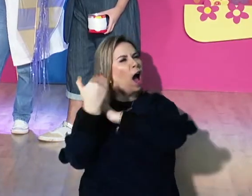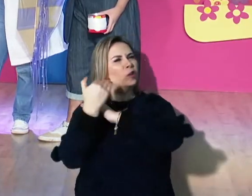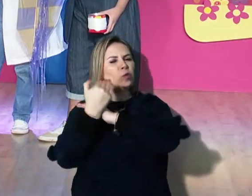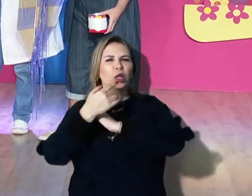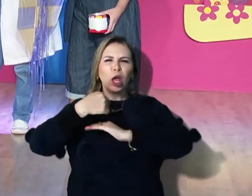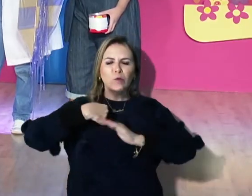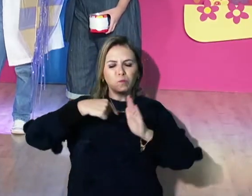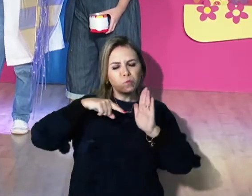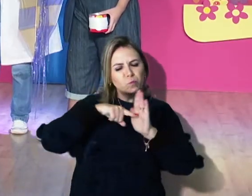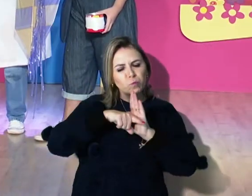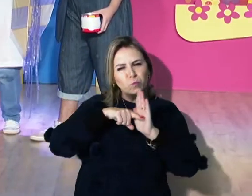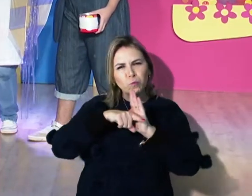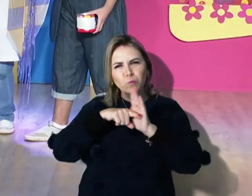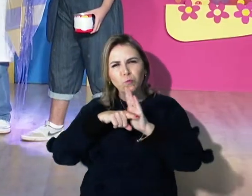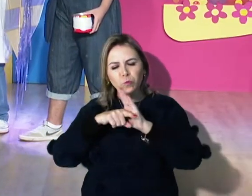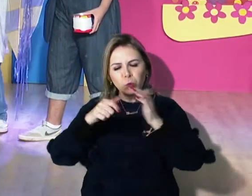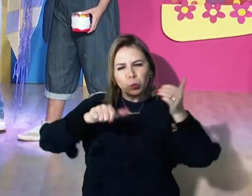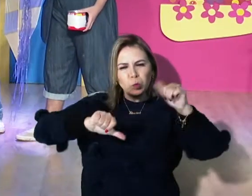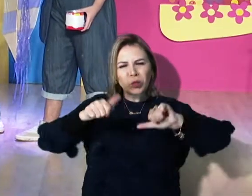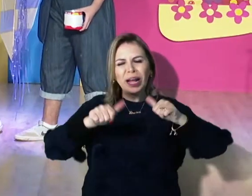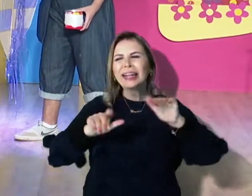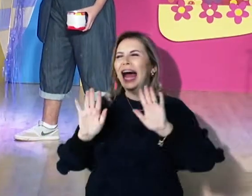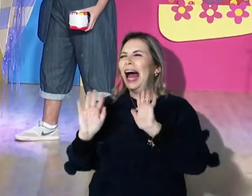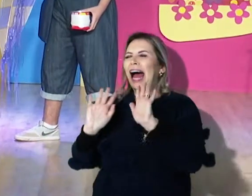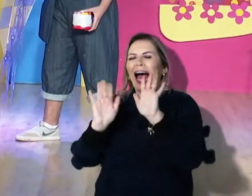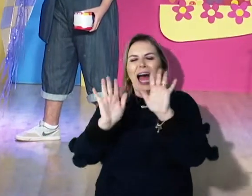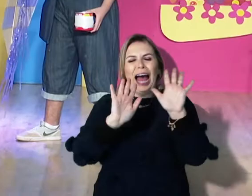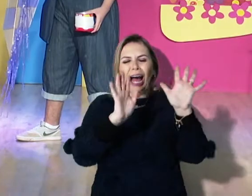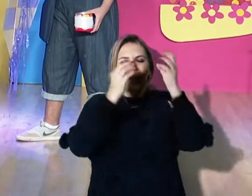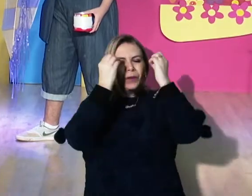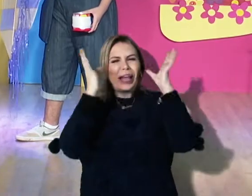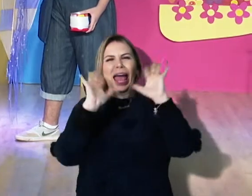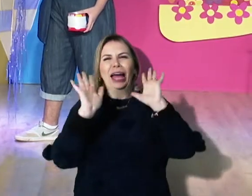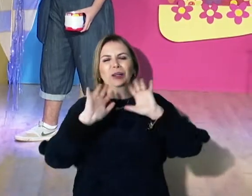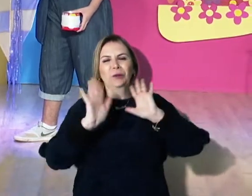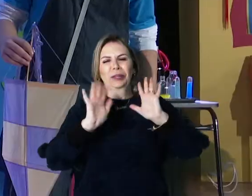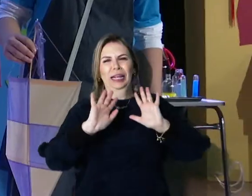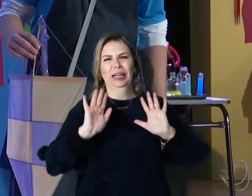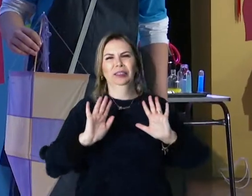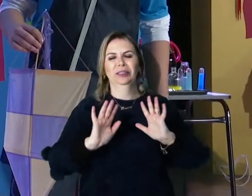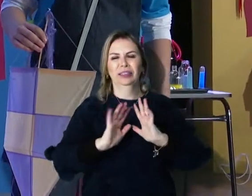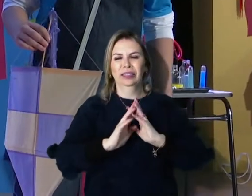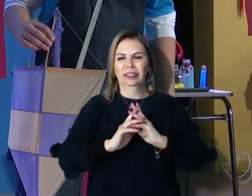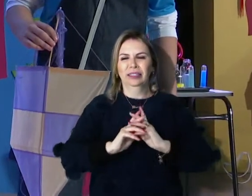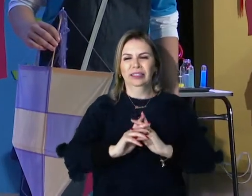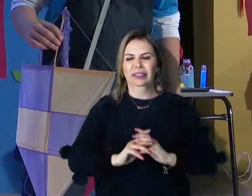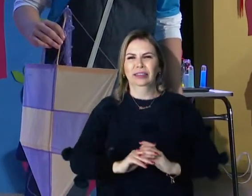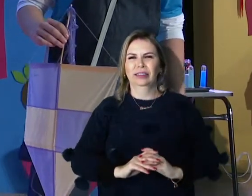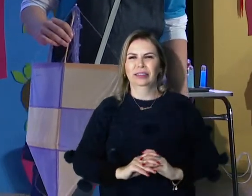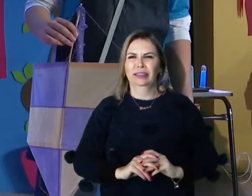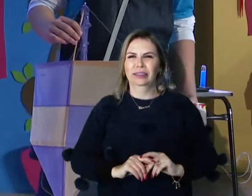Nas minhas experiências. Ó, oh, mas ela não, é mansinha. Não, não, Neco, eu não quero, eu não quero, eu não quero.